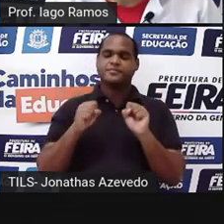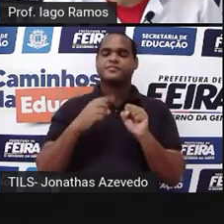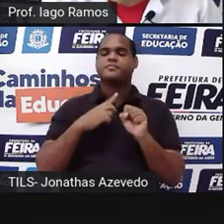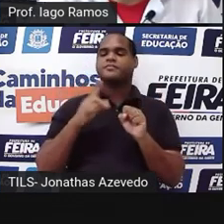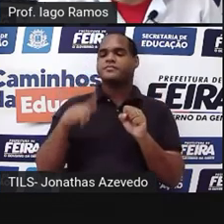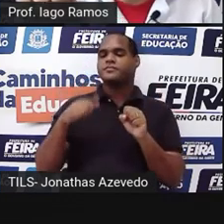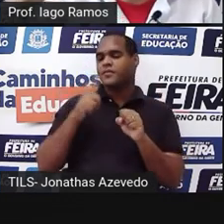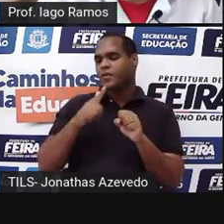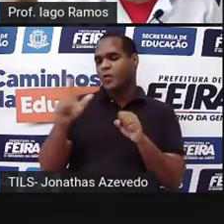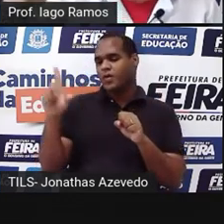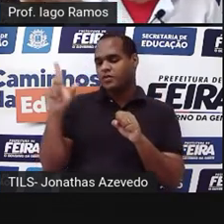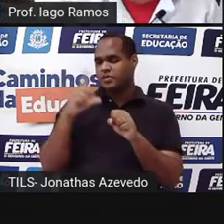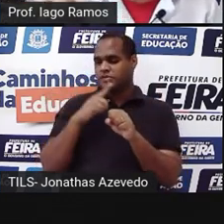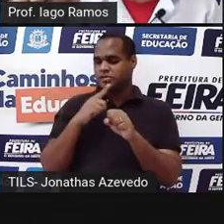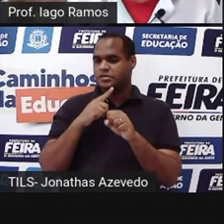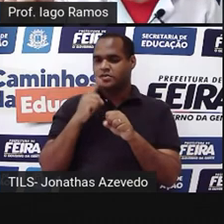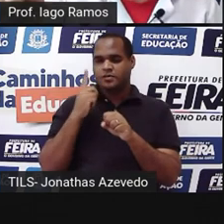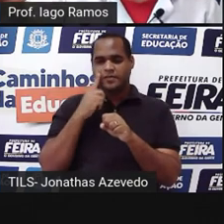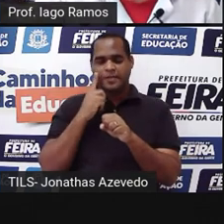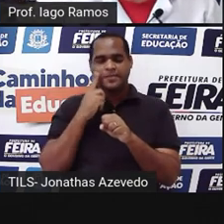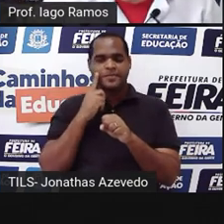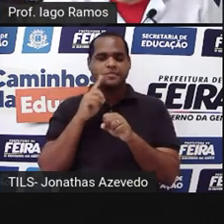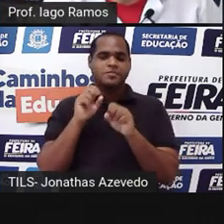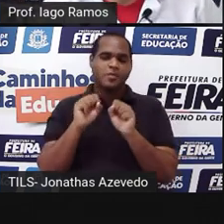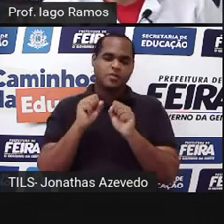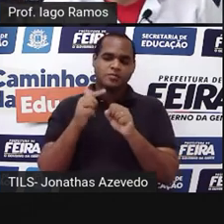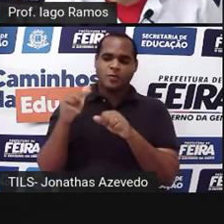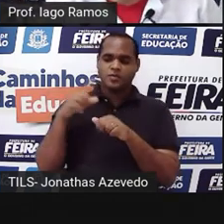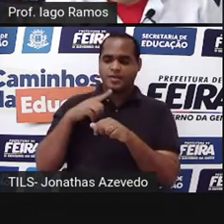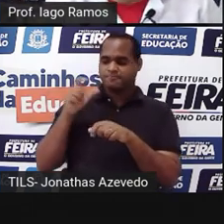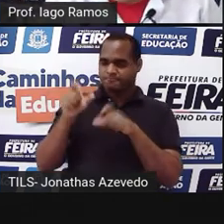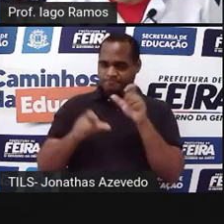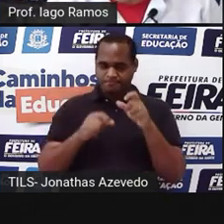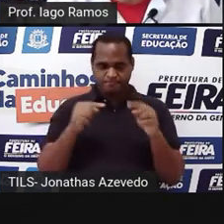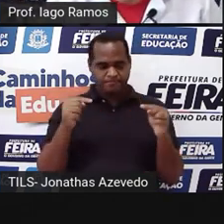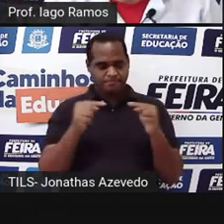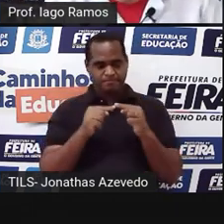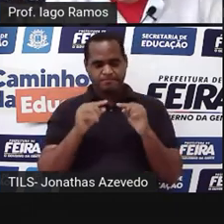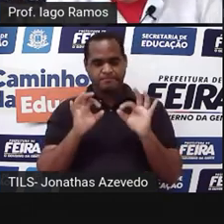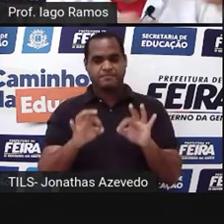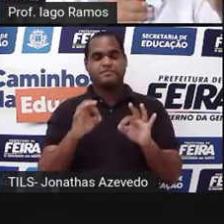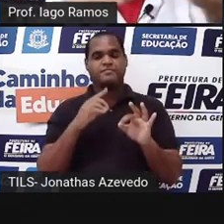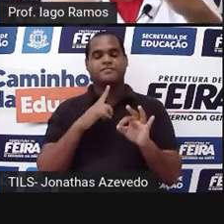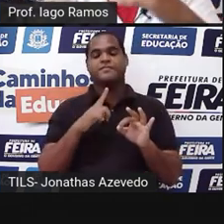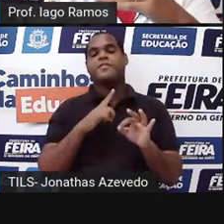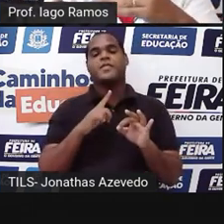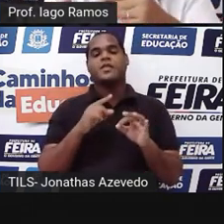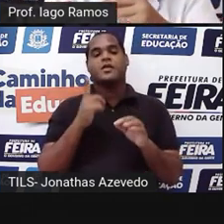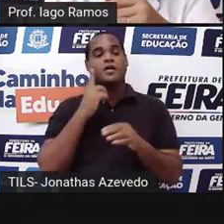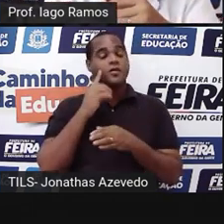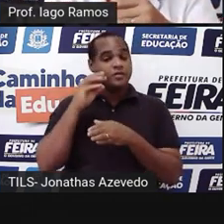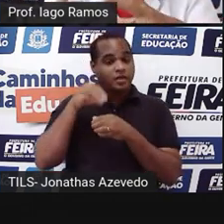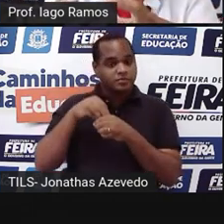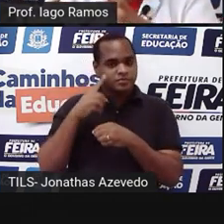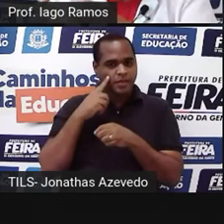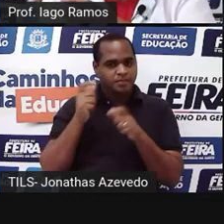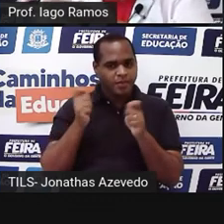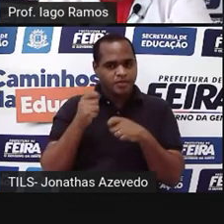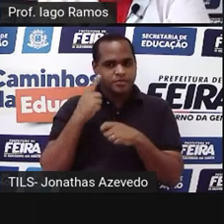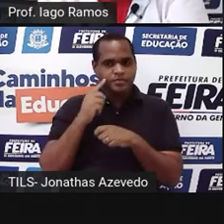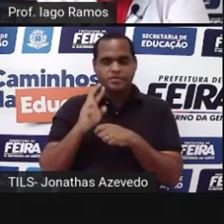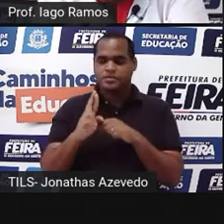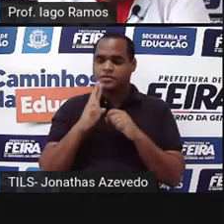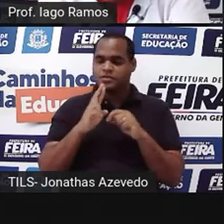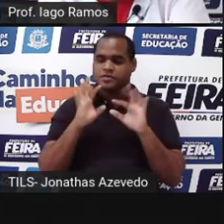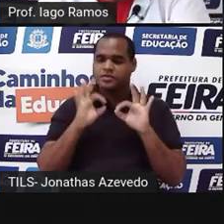outra forma de verificar se os lados correspondentes são proporcionais. Quando você faz essas razões e